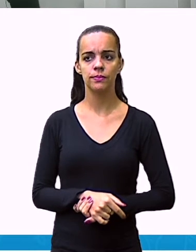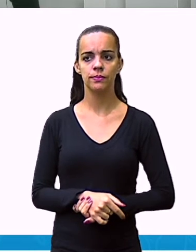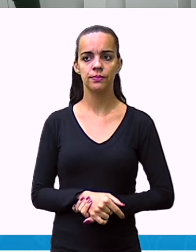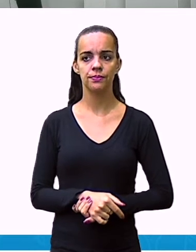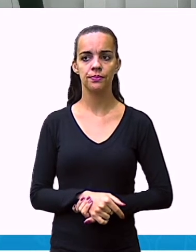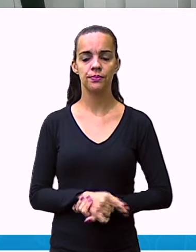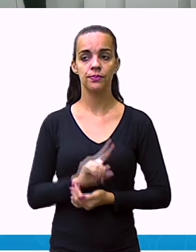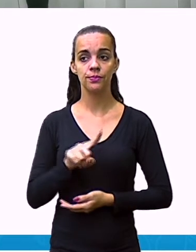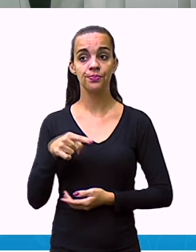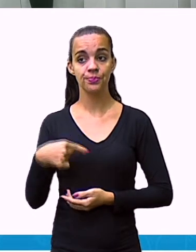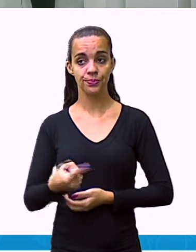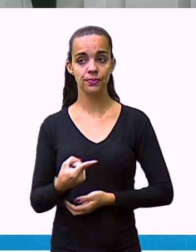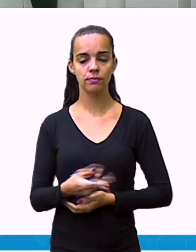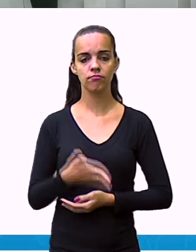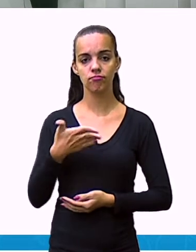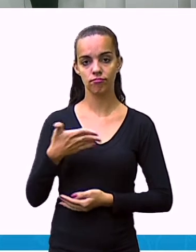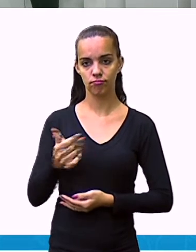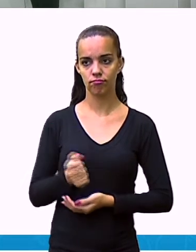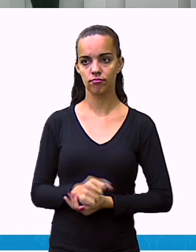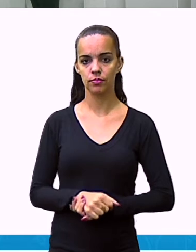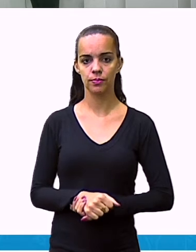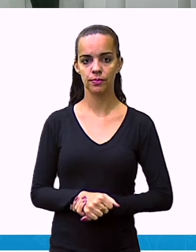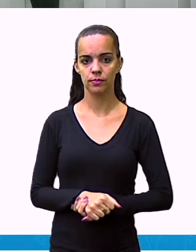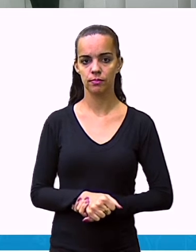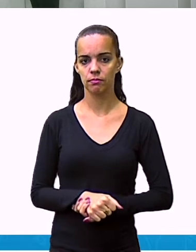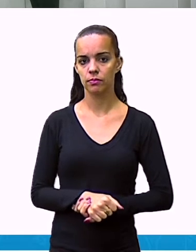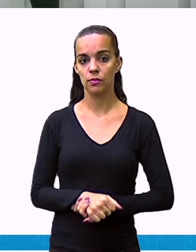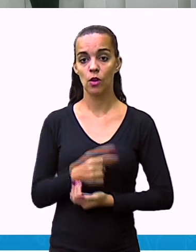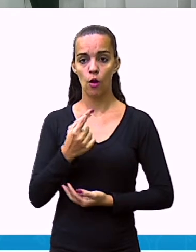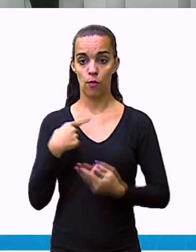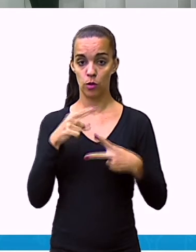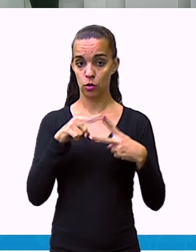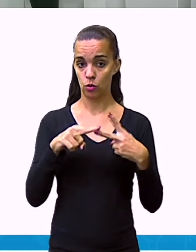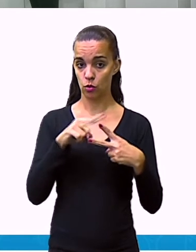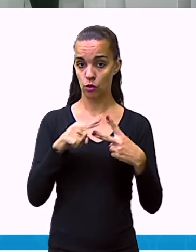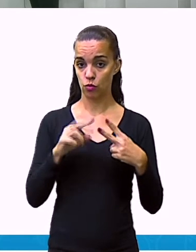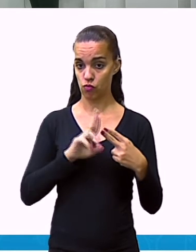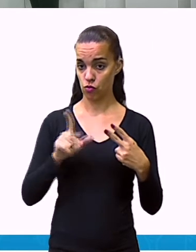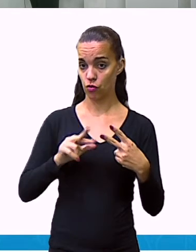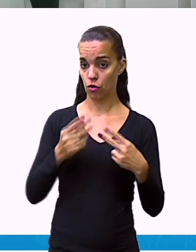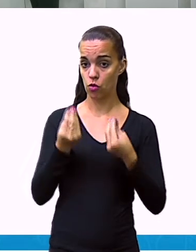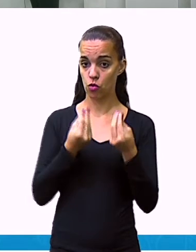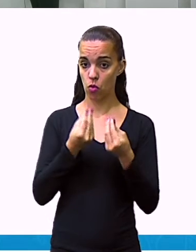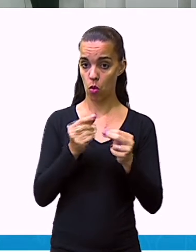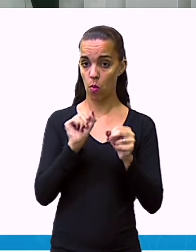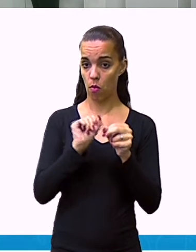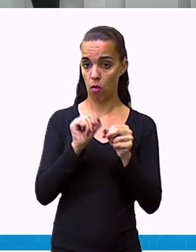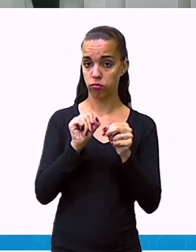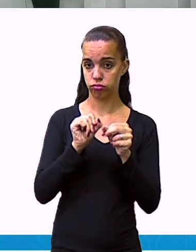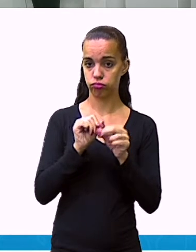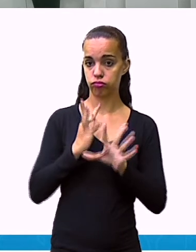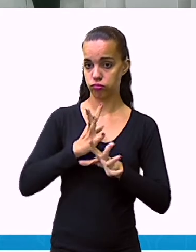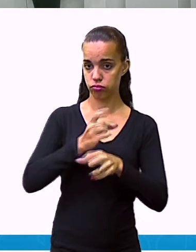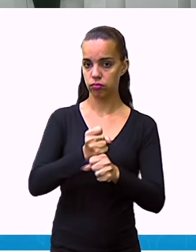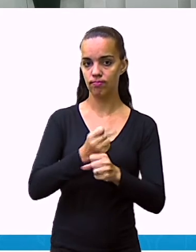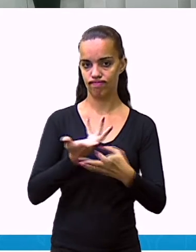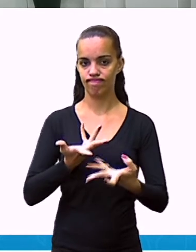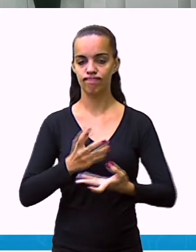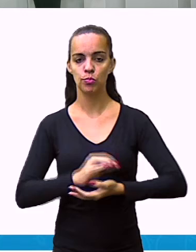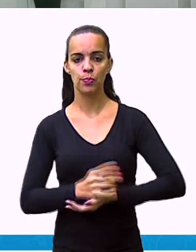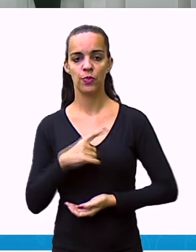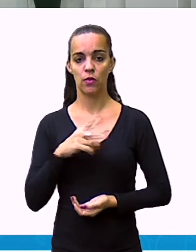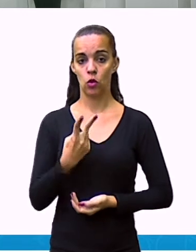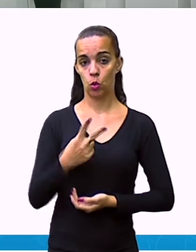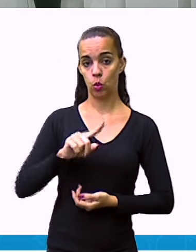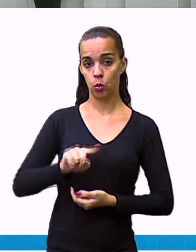de uma outra forma mais simples tá então aqui eu vou pegar olha 2,2 às vezes mil